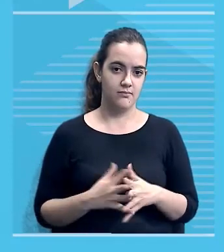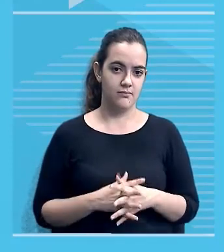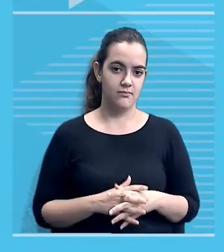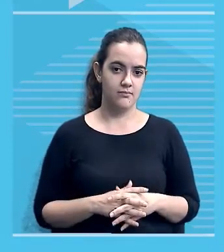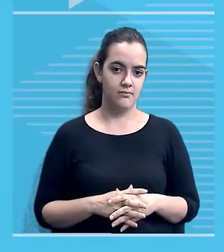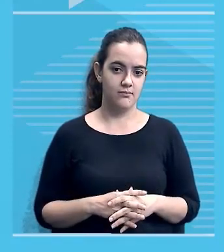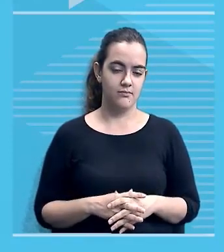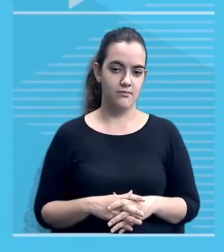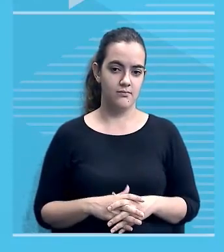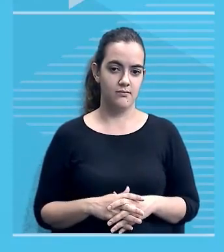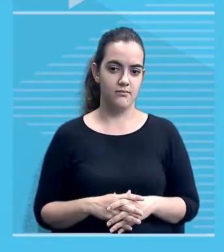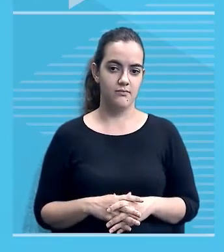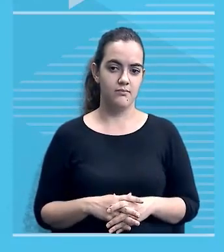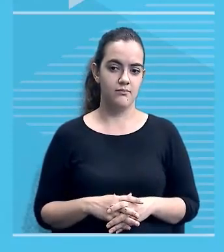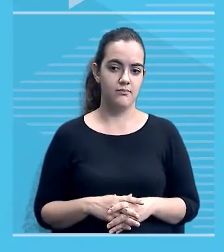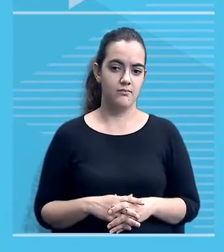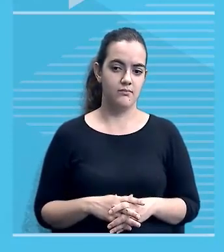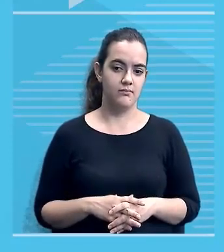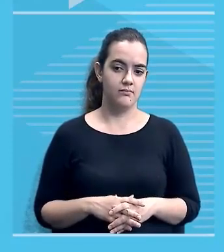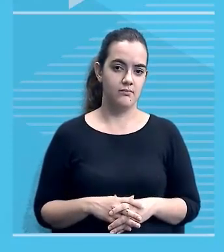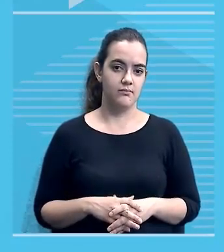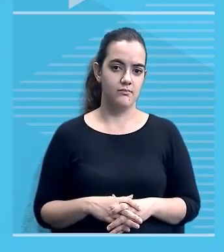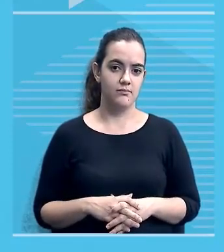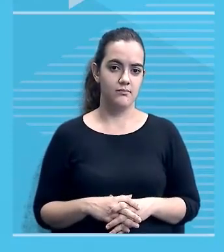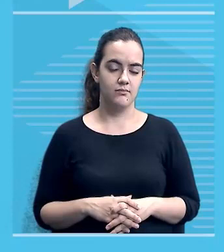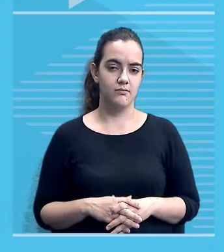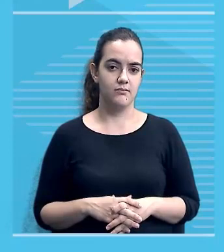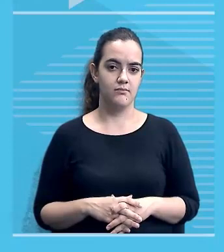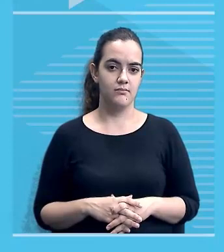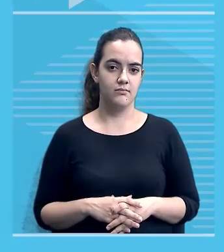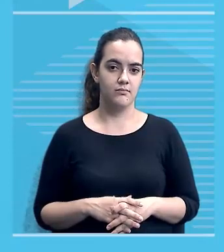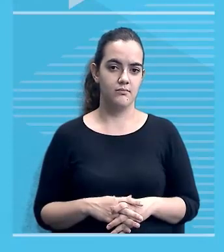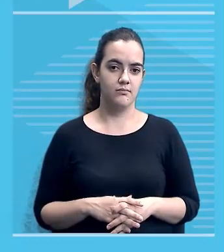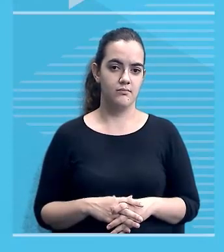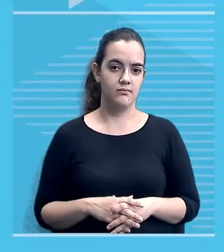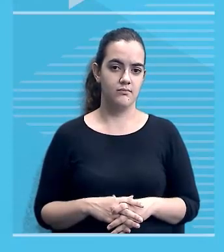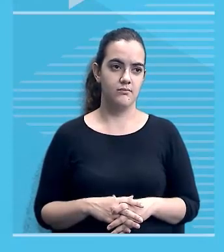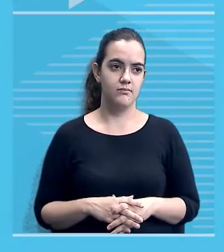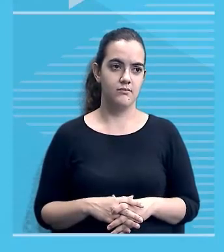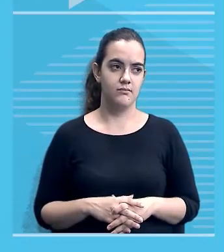questão assim com os nossos queridos alunos aí do YouTube